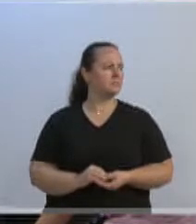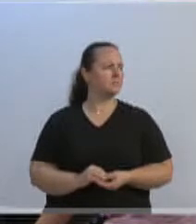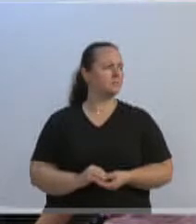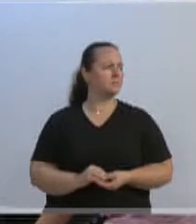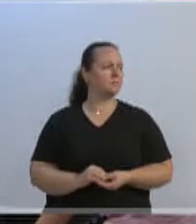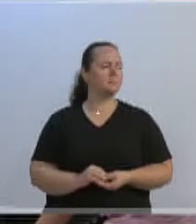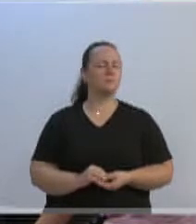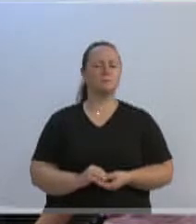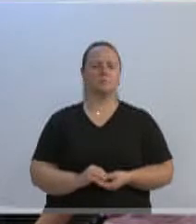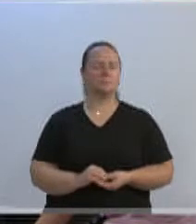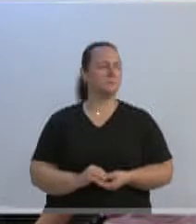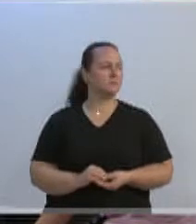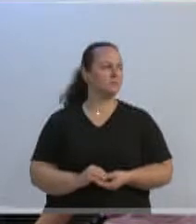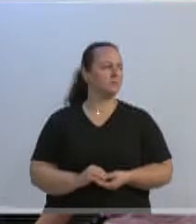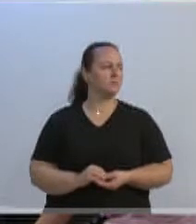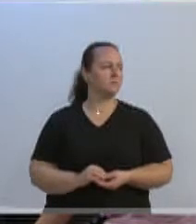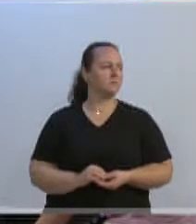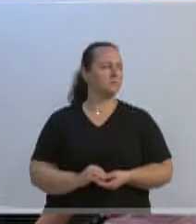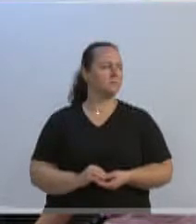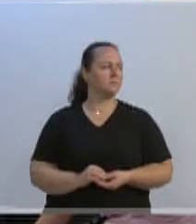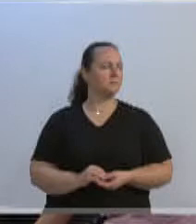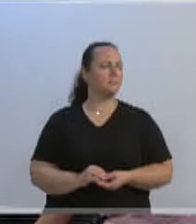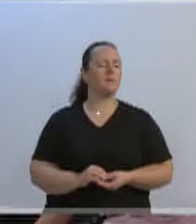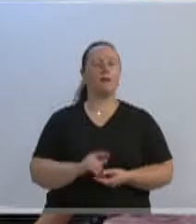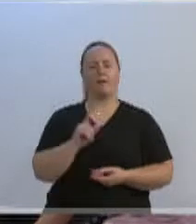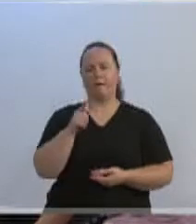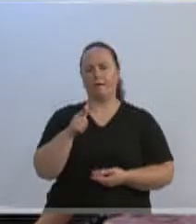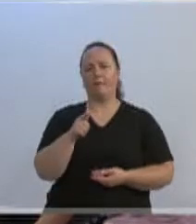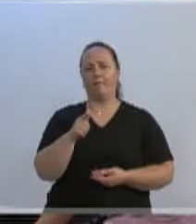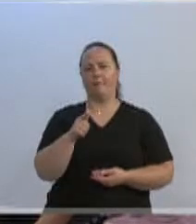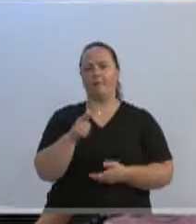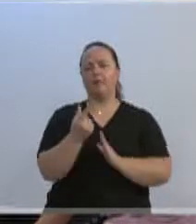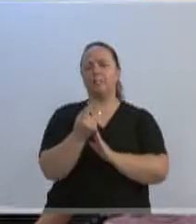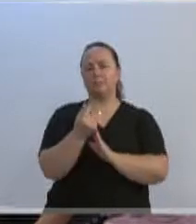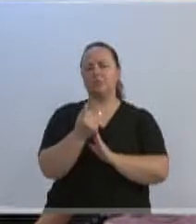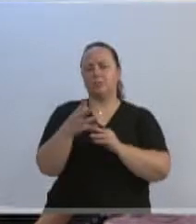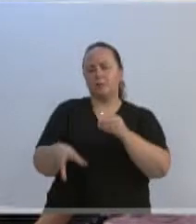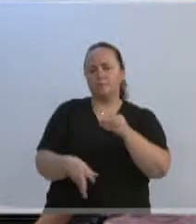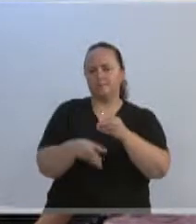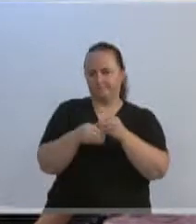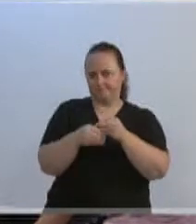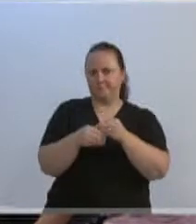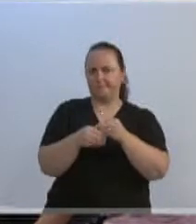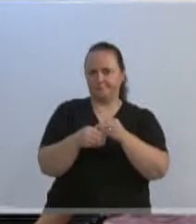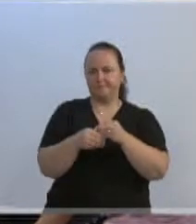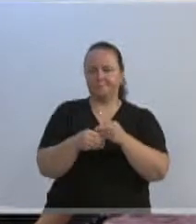isso a suplementação isso